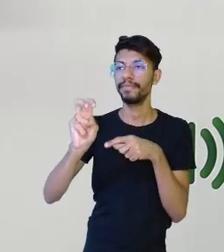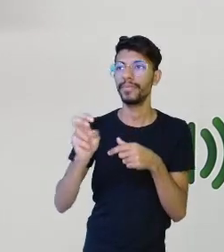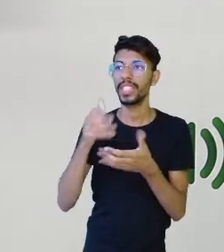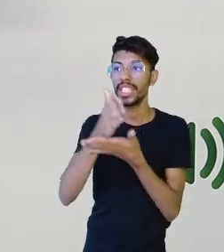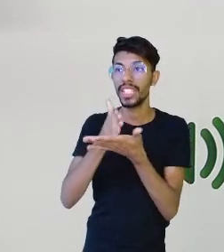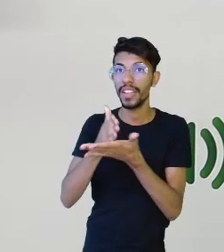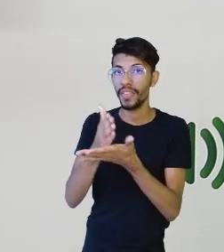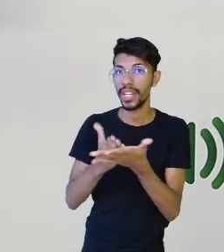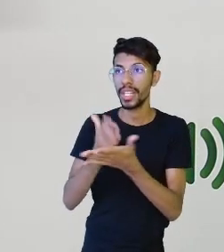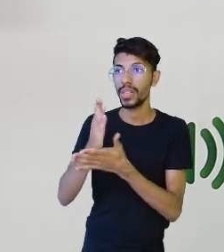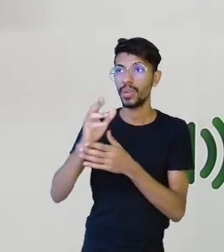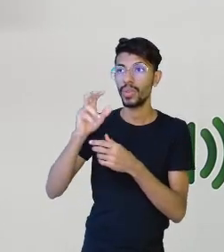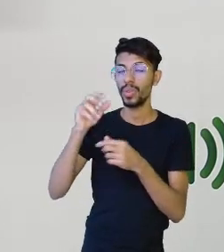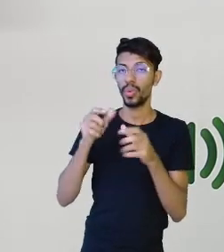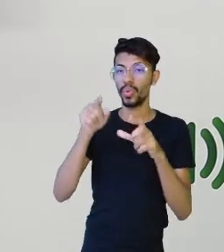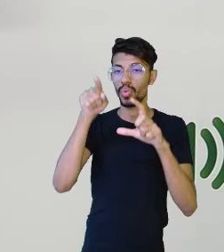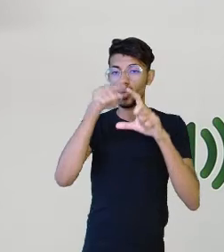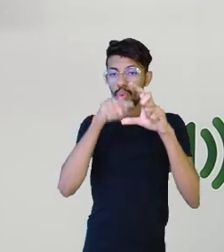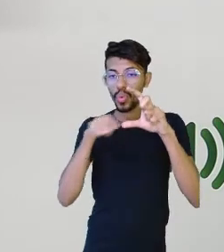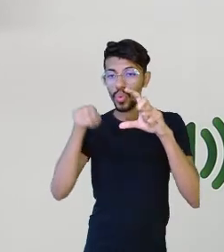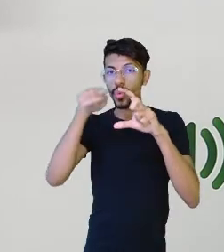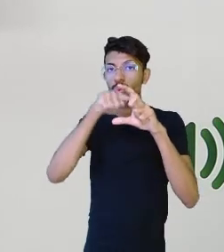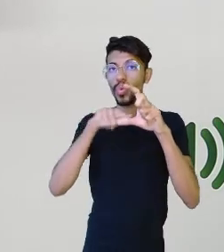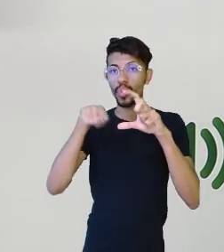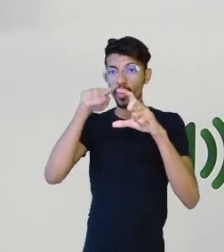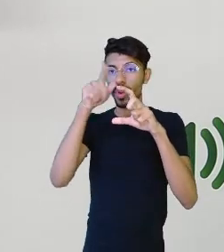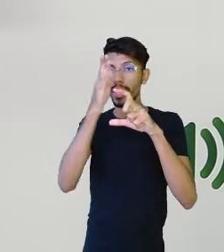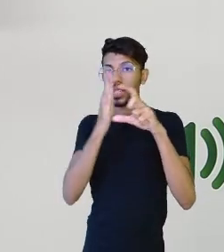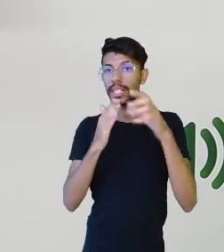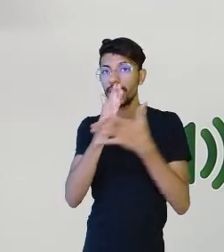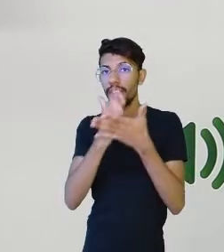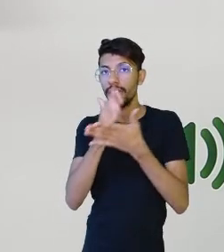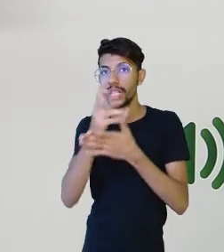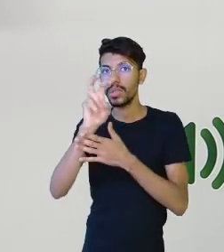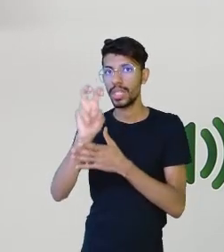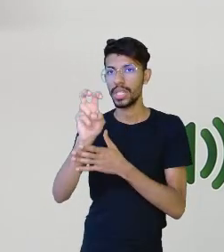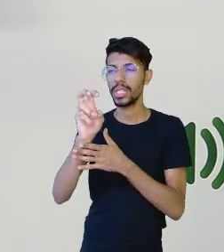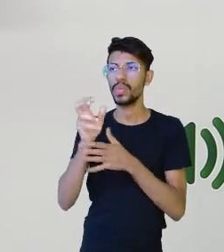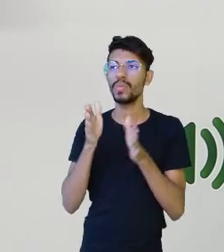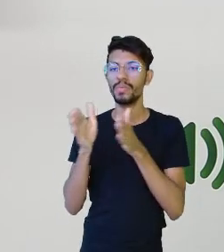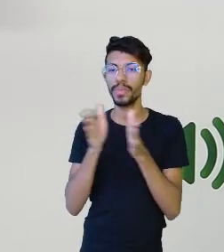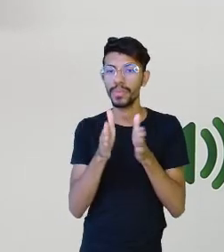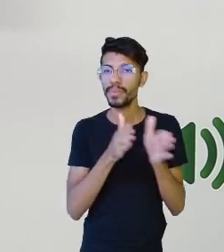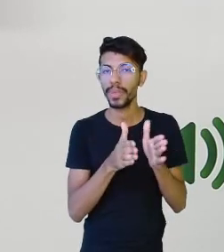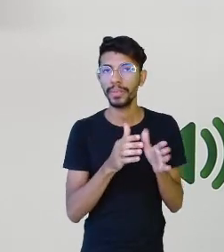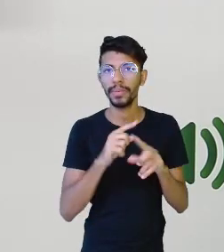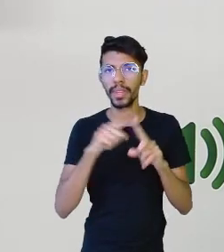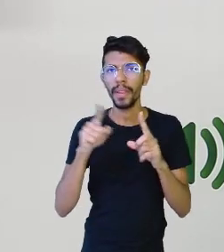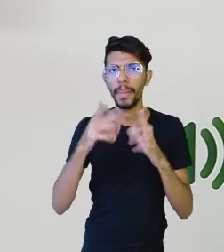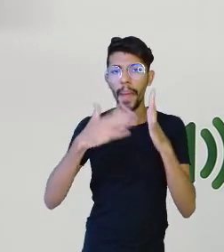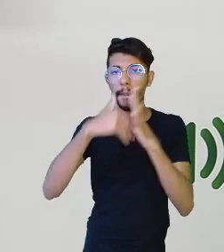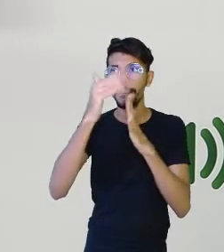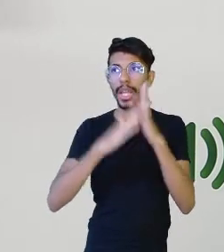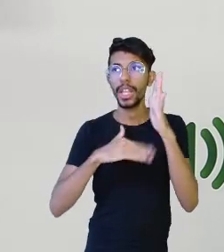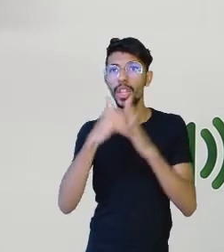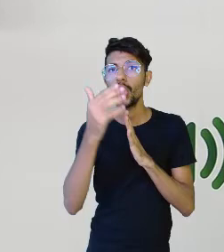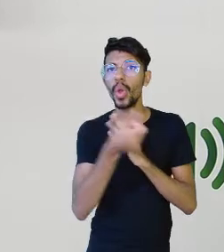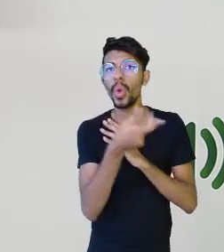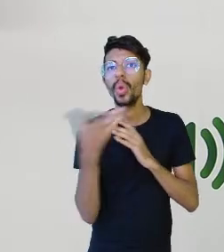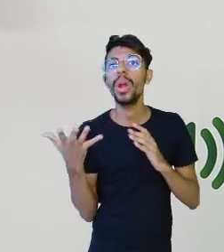Você dividiu o círculo em 5 partes. Mas destacou